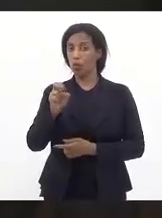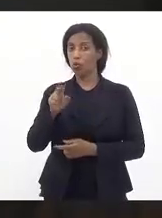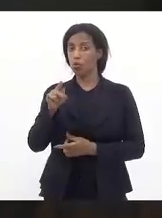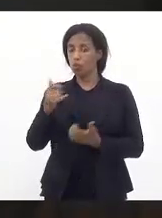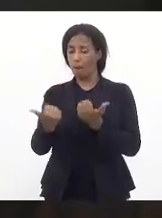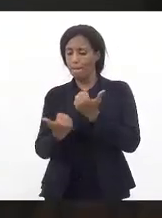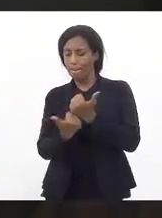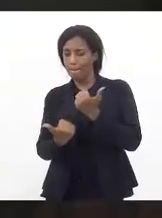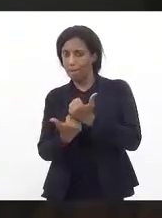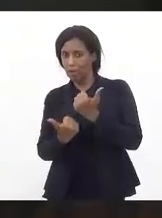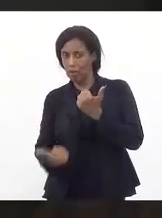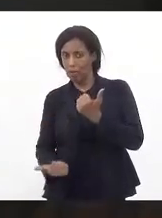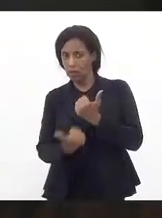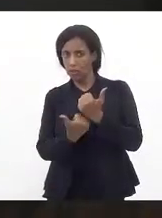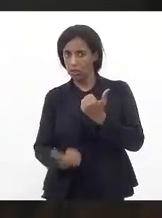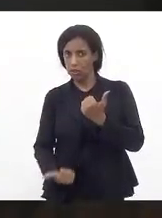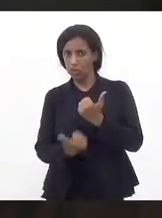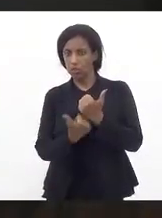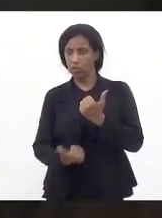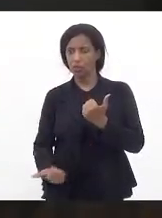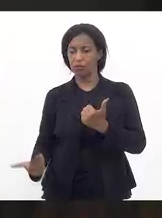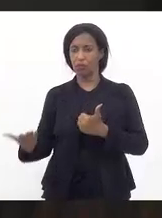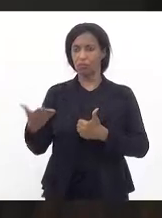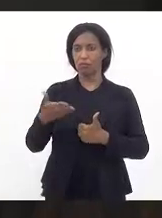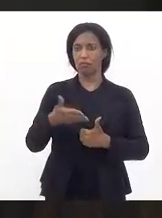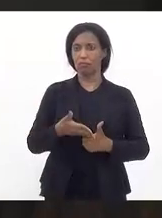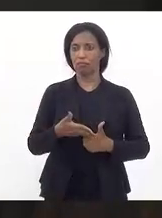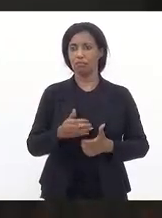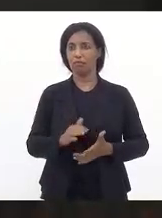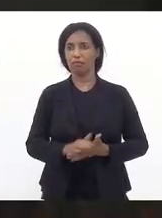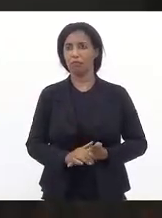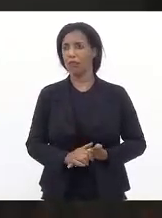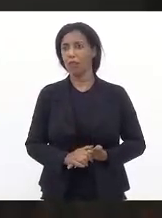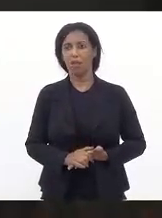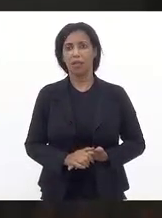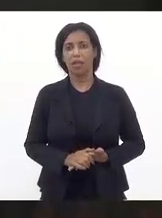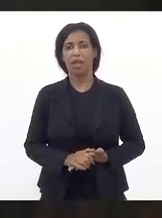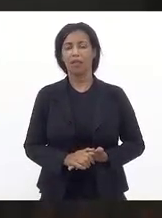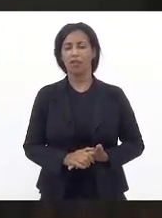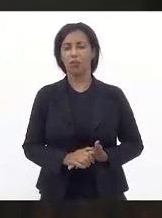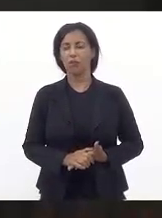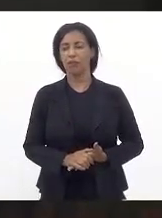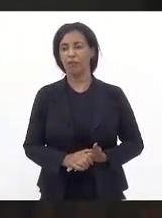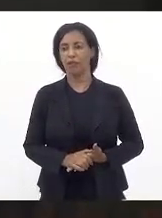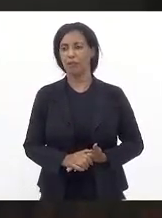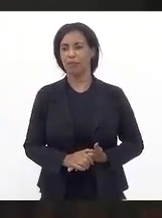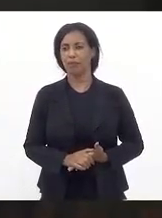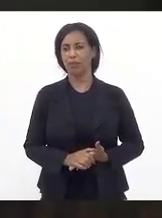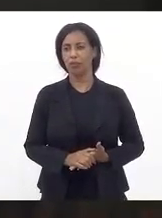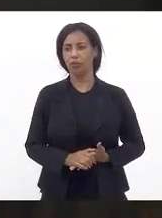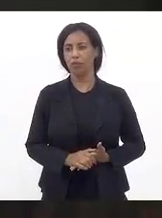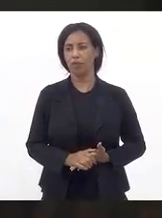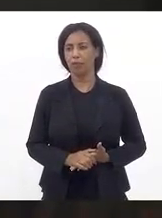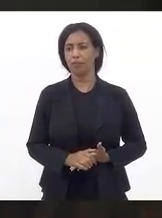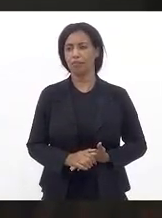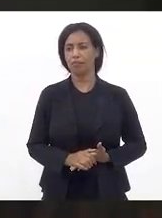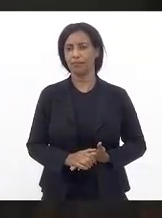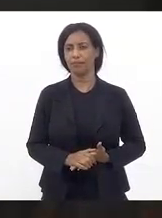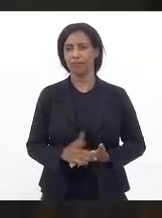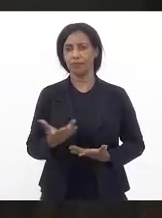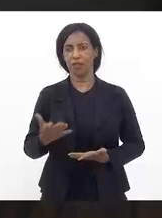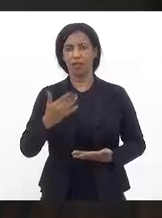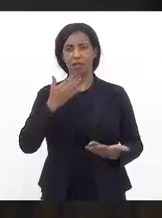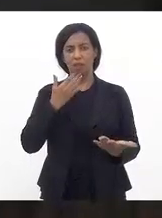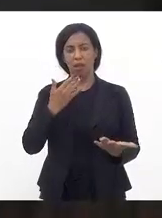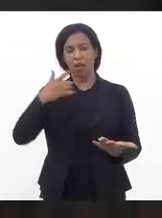na ausência do titular ele o voto dele vale mas eu quero ouvir o Deputado Luiz Paulo